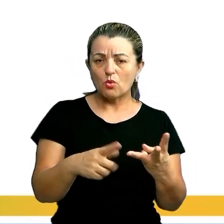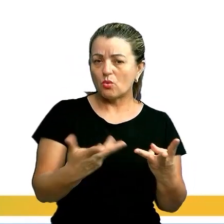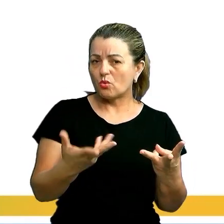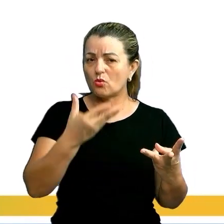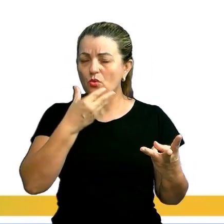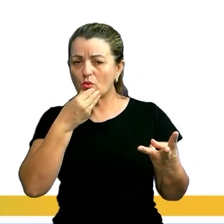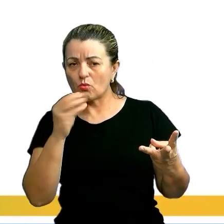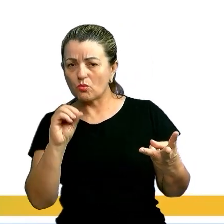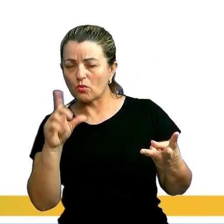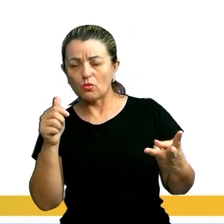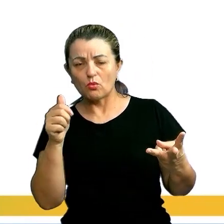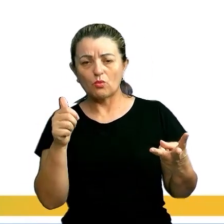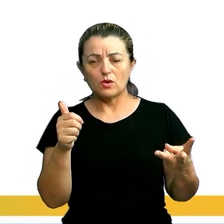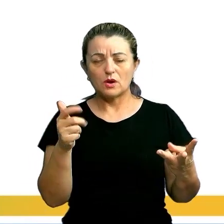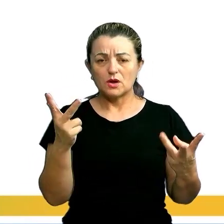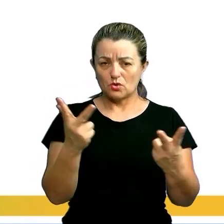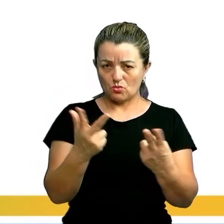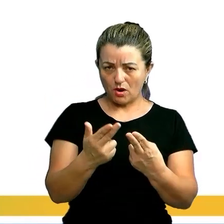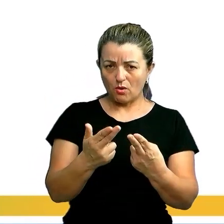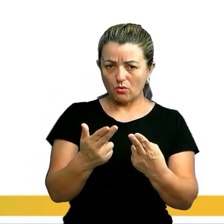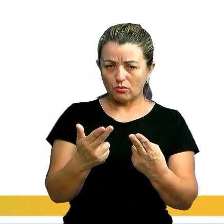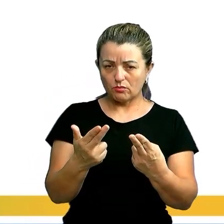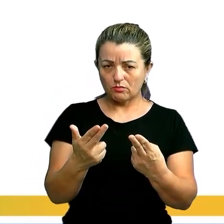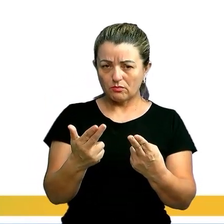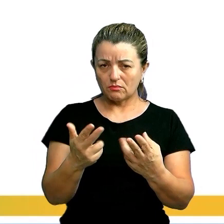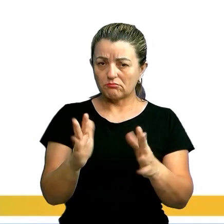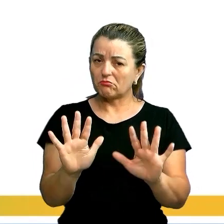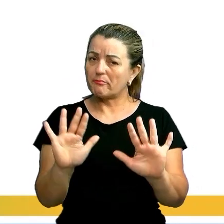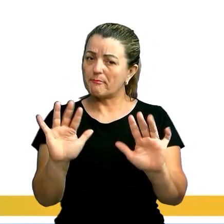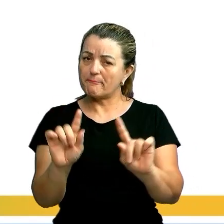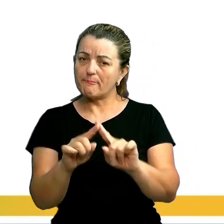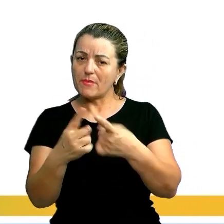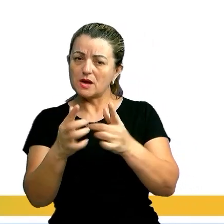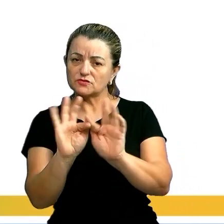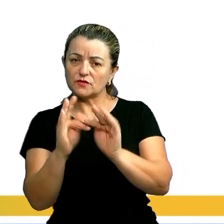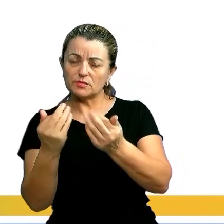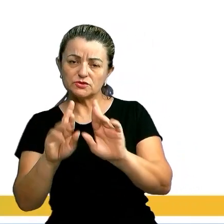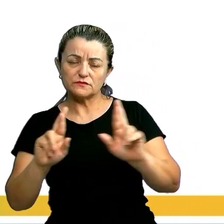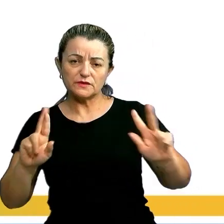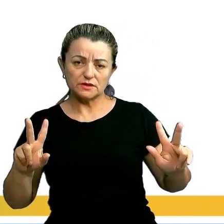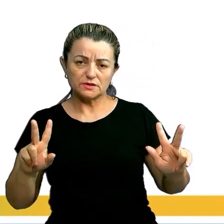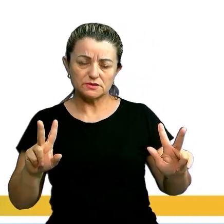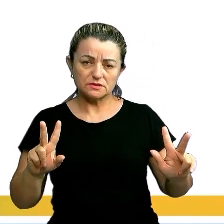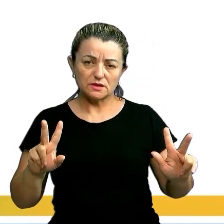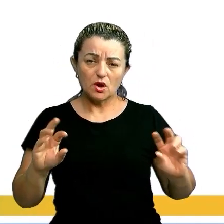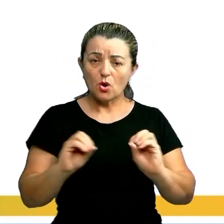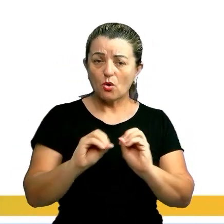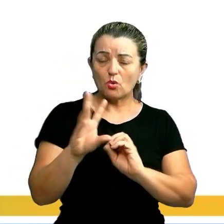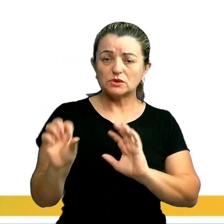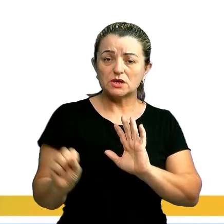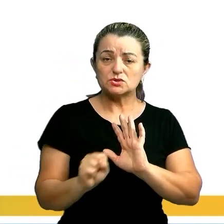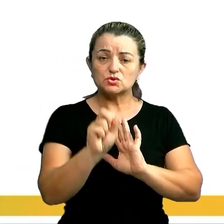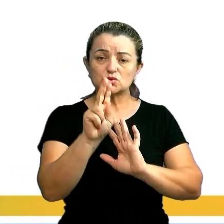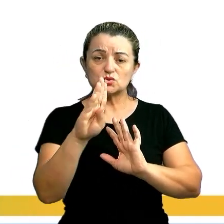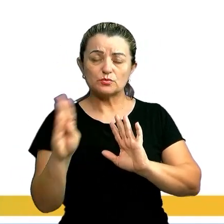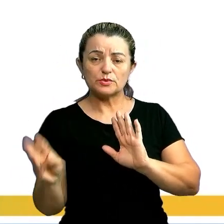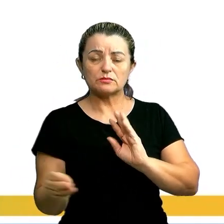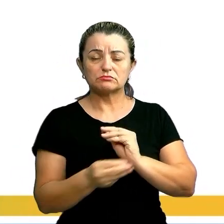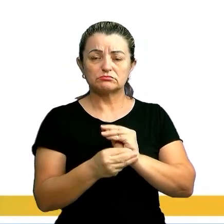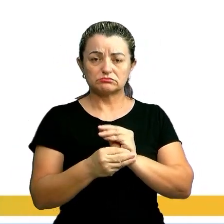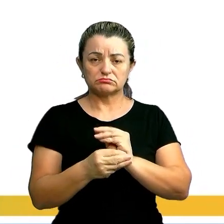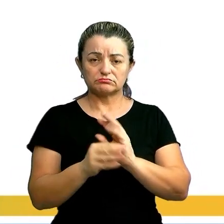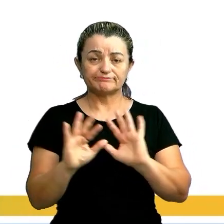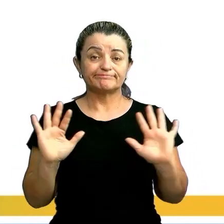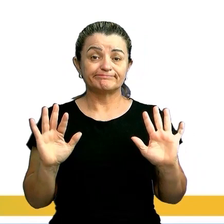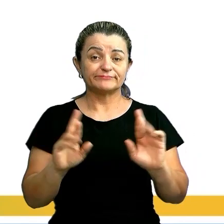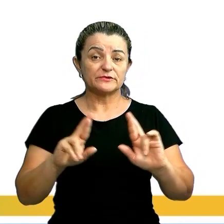diferentes, do mesmo gênero, mas de famílias diferentes, da mesma subespécie, mas de diferentes espécies. Eu vou